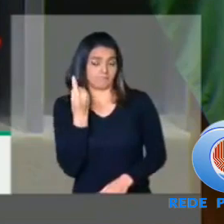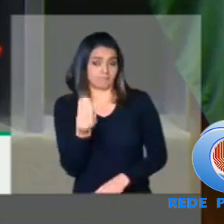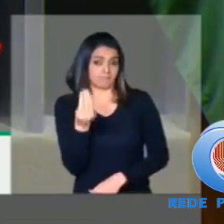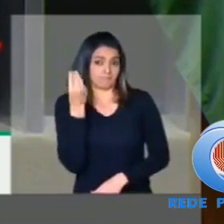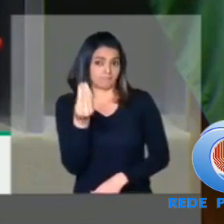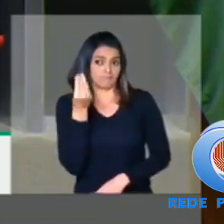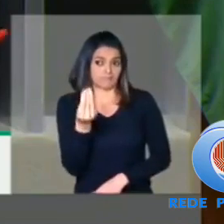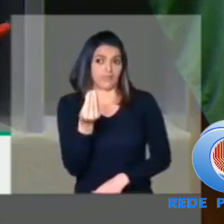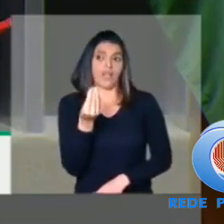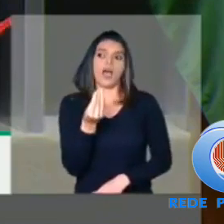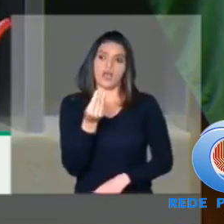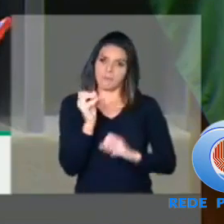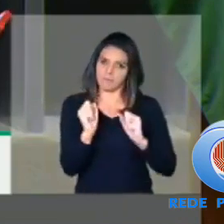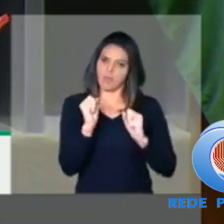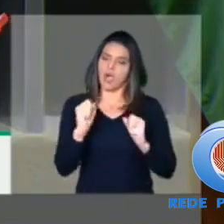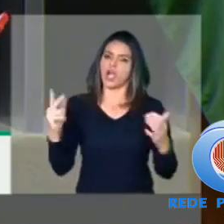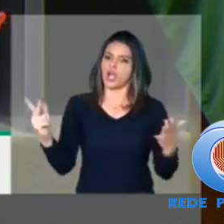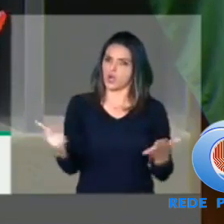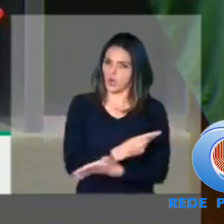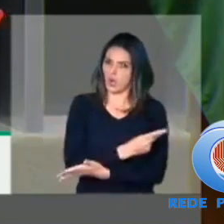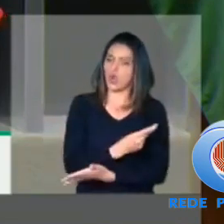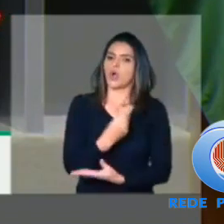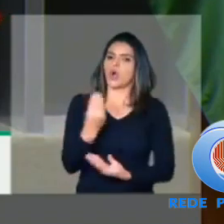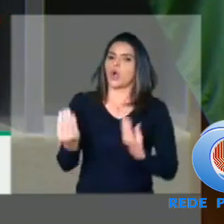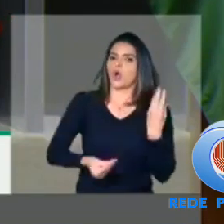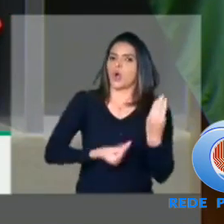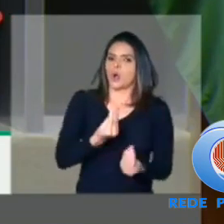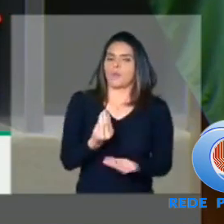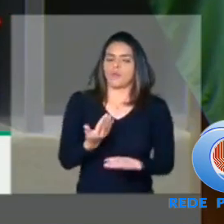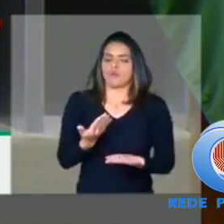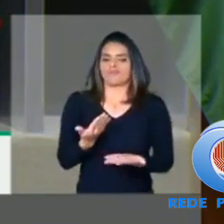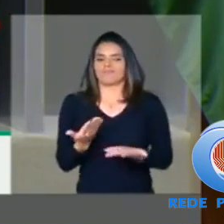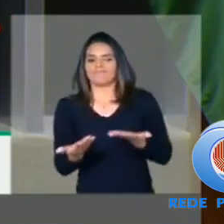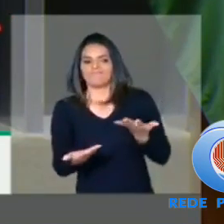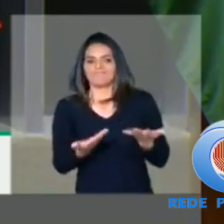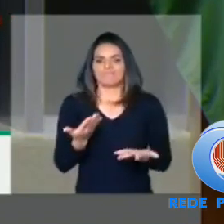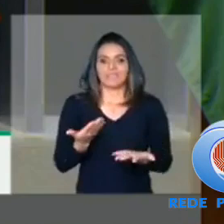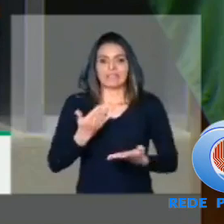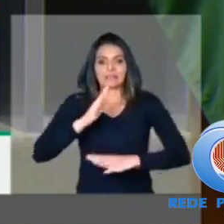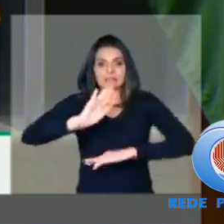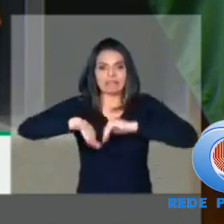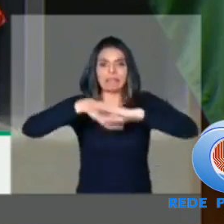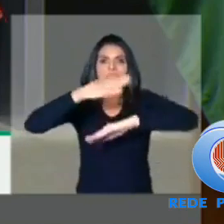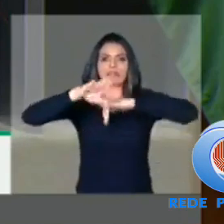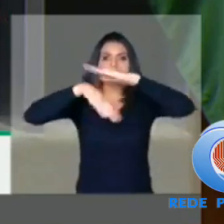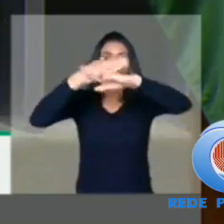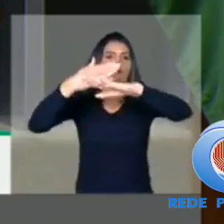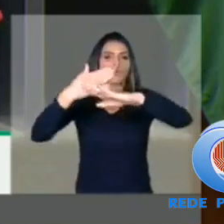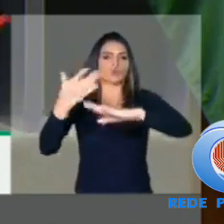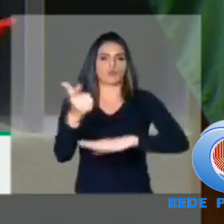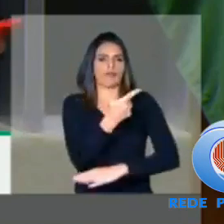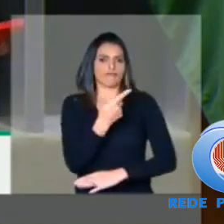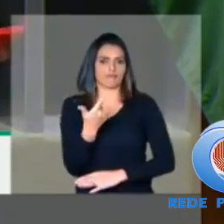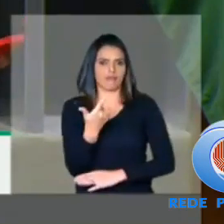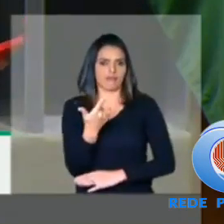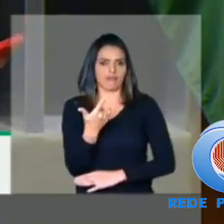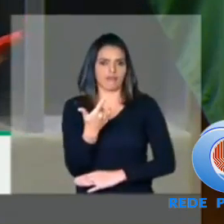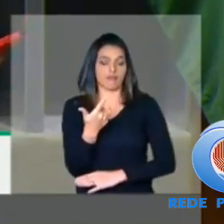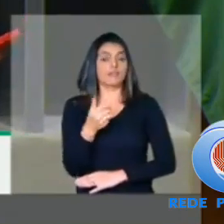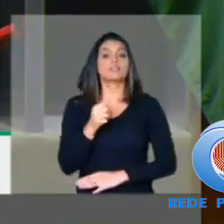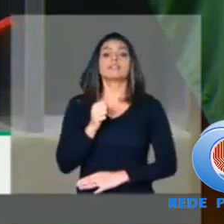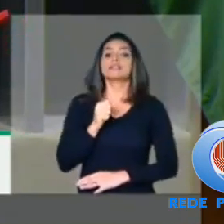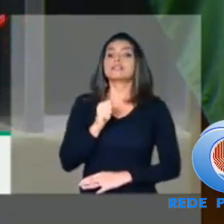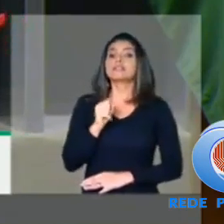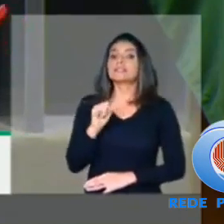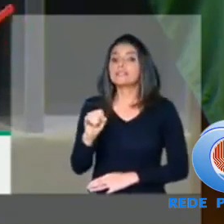sim, ameaçar as condições de consistência do desenvolvimento, que não acontecerá sem que